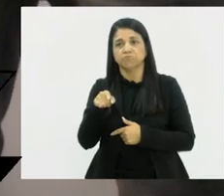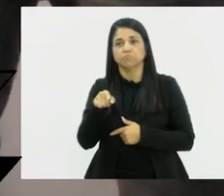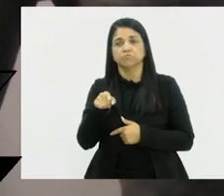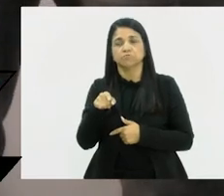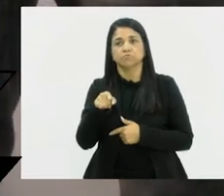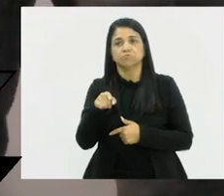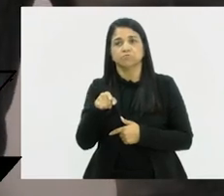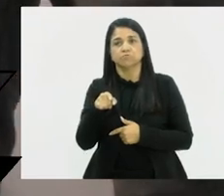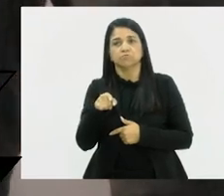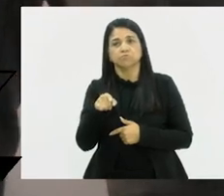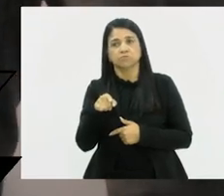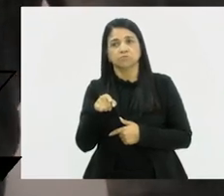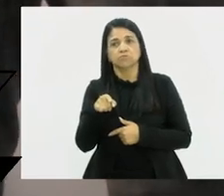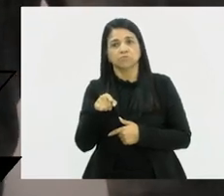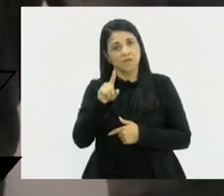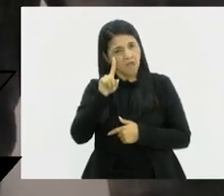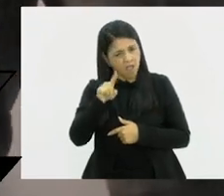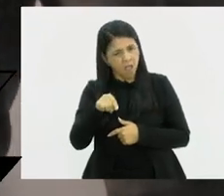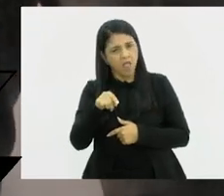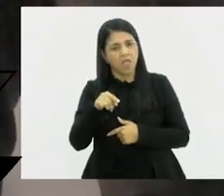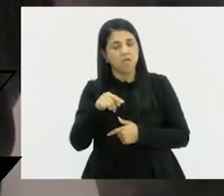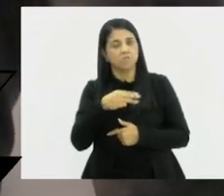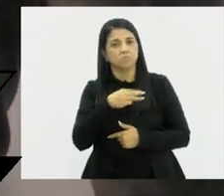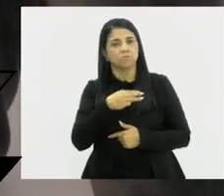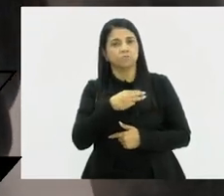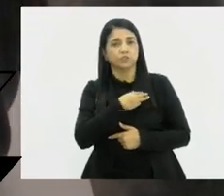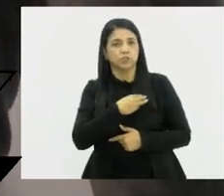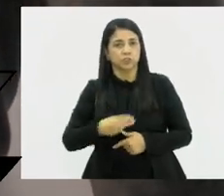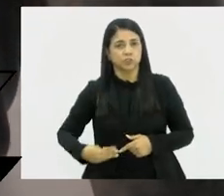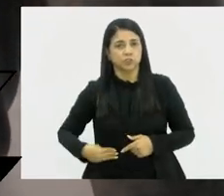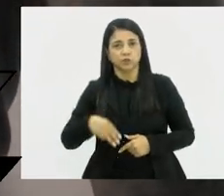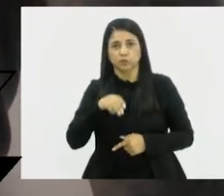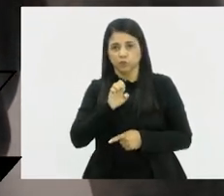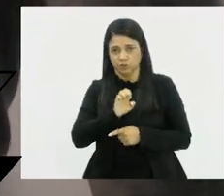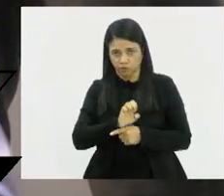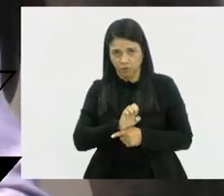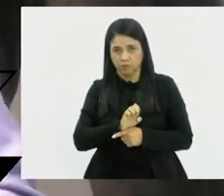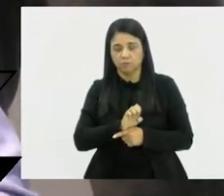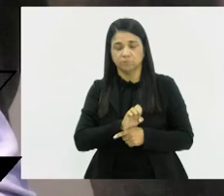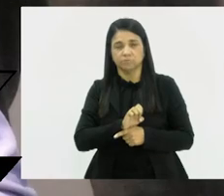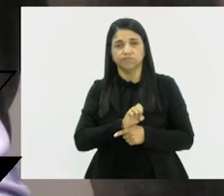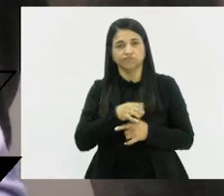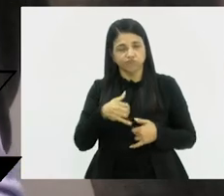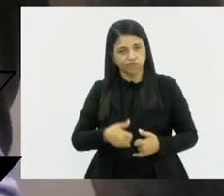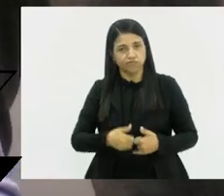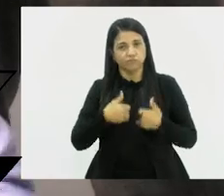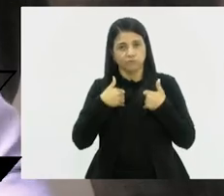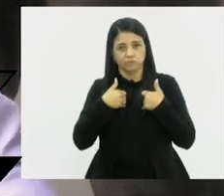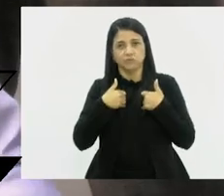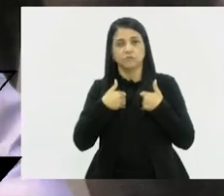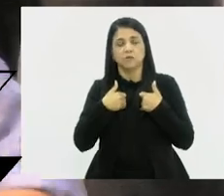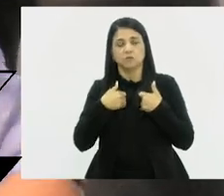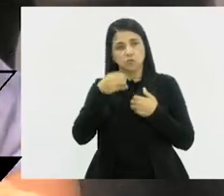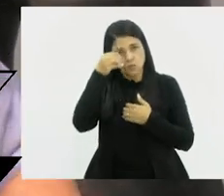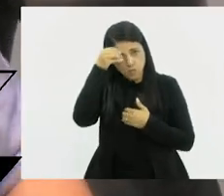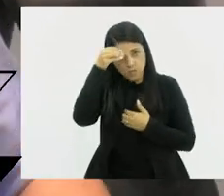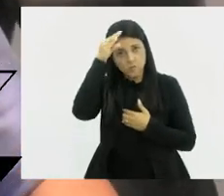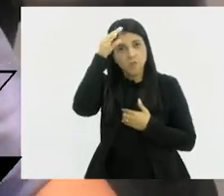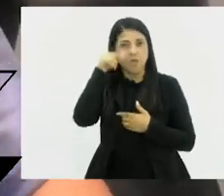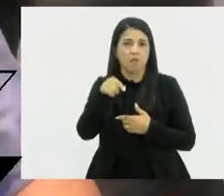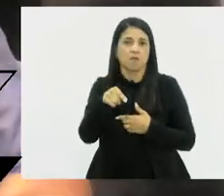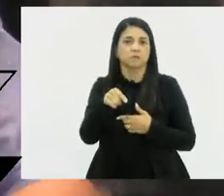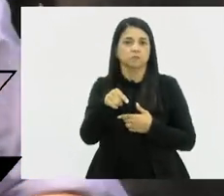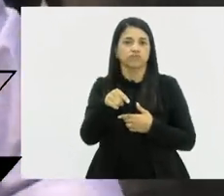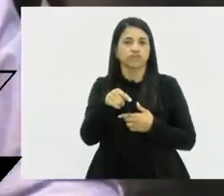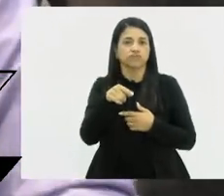contas, é um ministro de Estado, tem esse... nos orgulha com seu conhecimento,